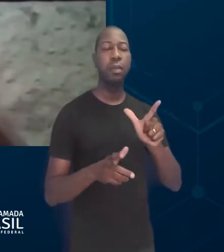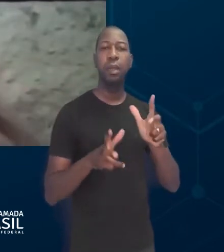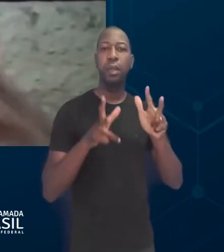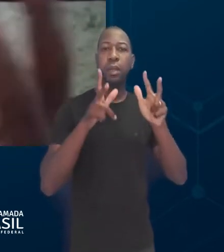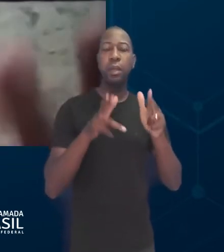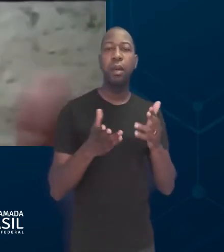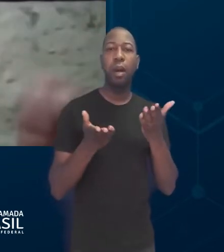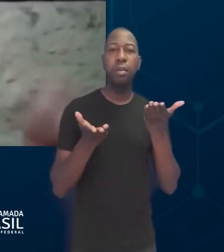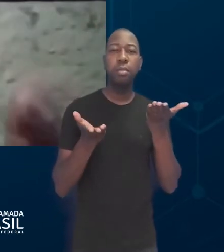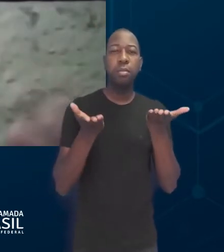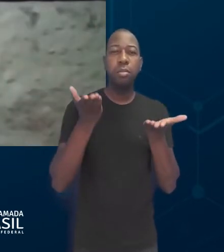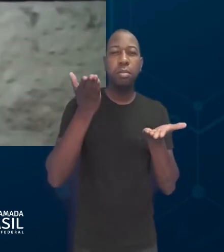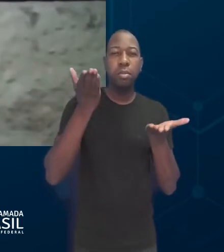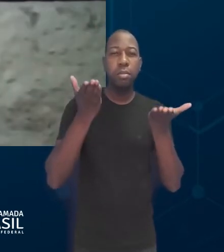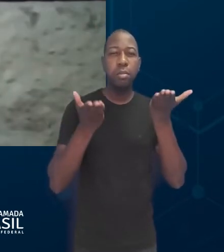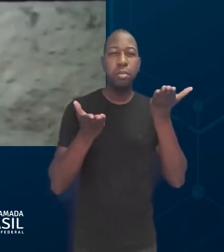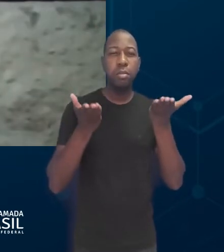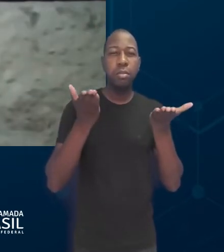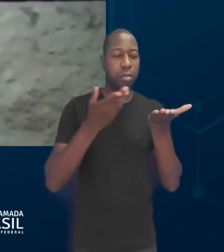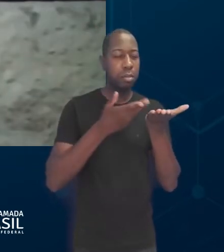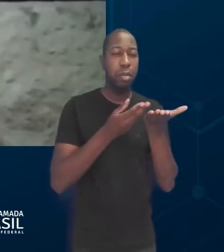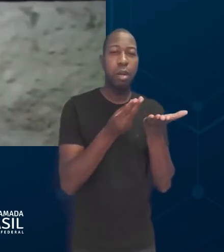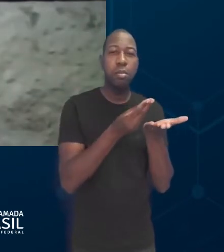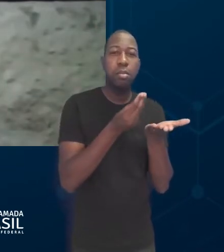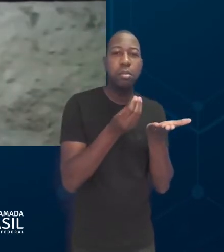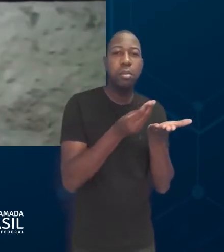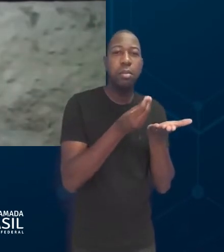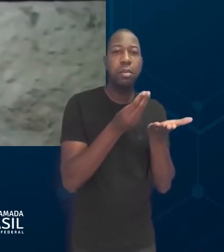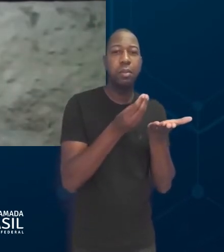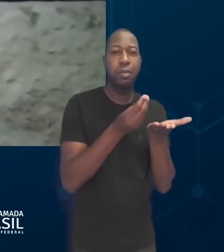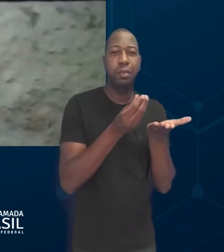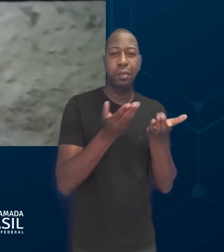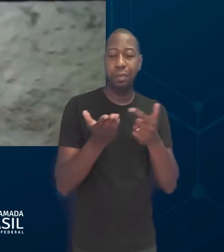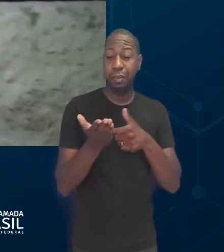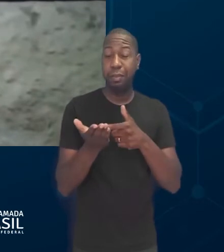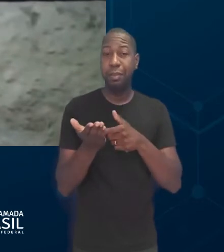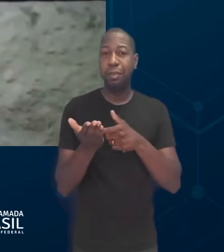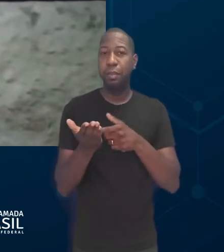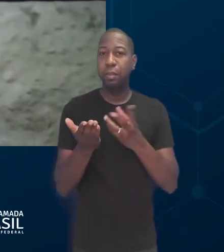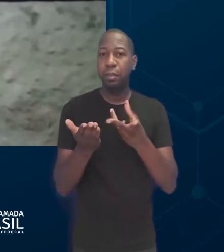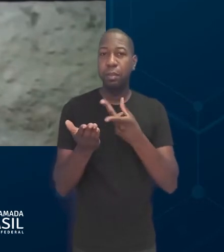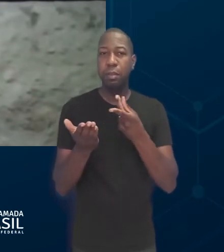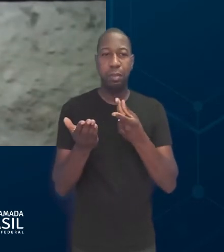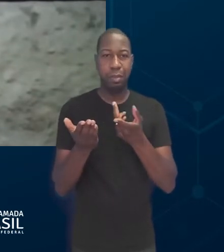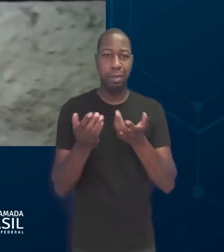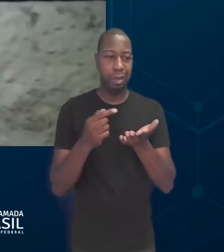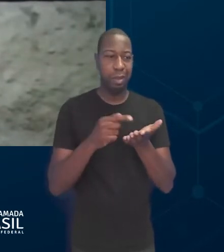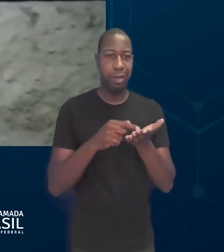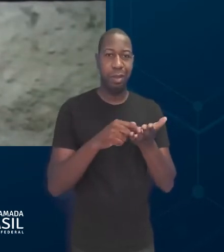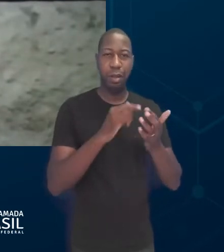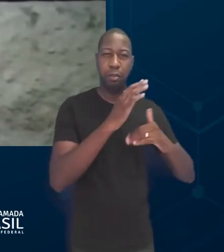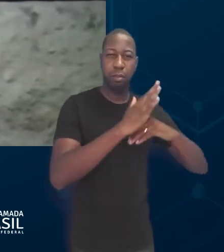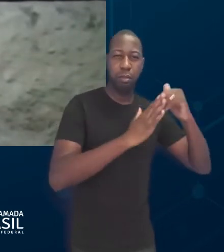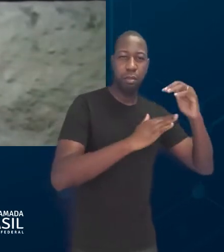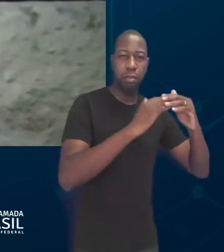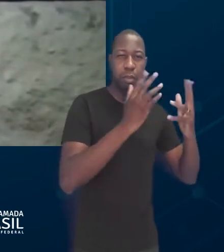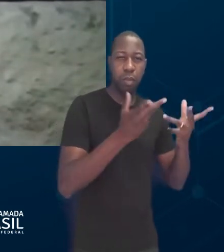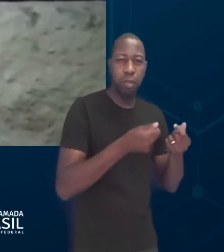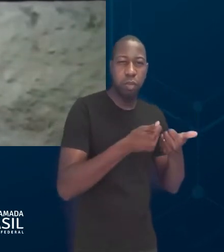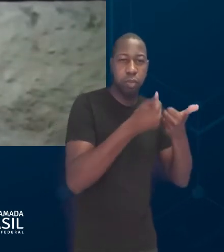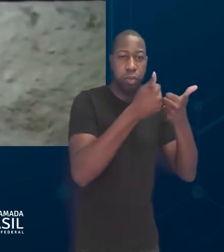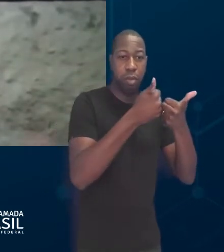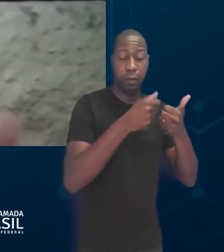mescla a qualidade de grandes produções com a qualidade de produções caseiras.